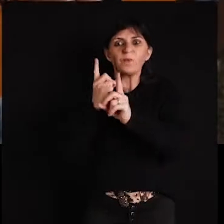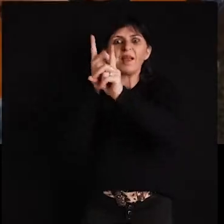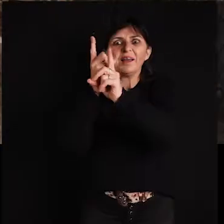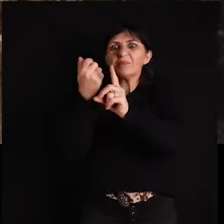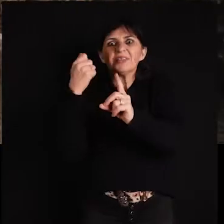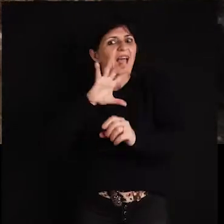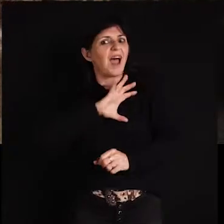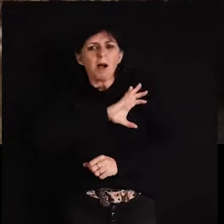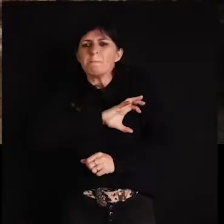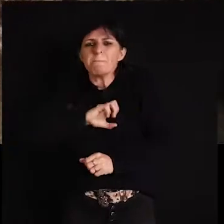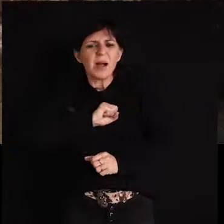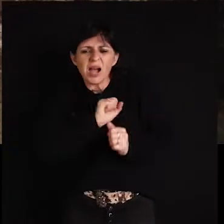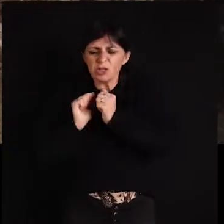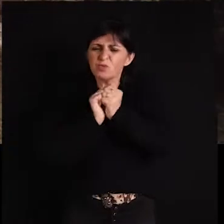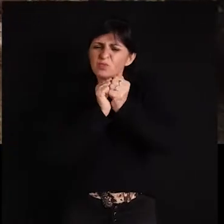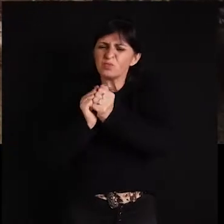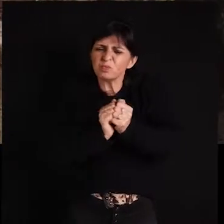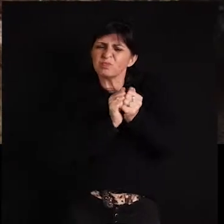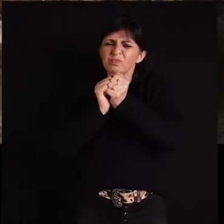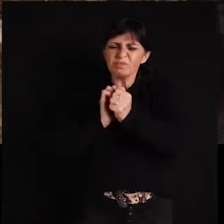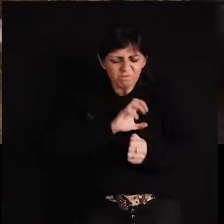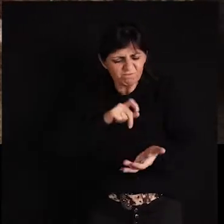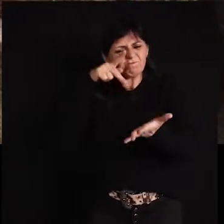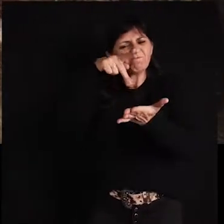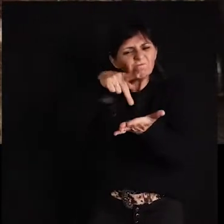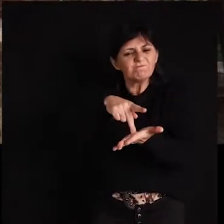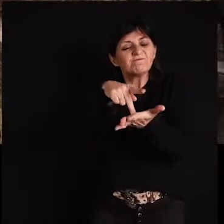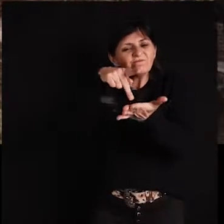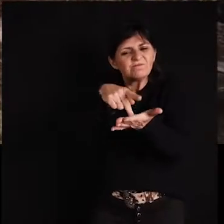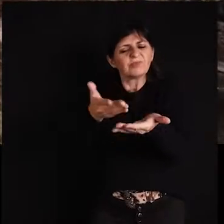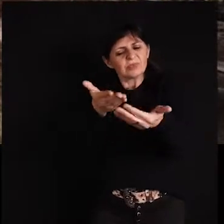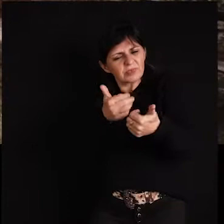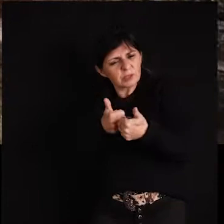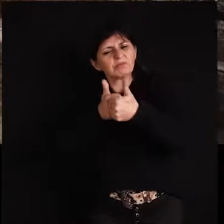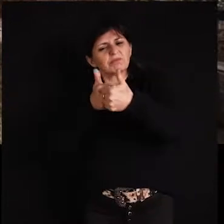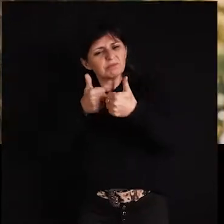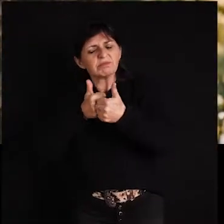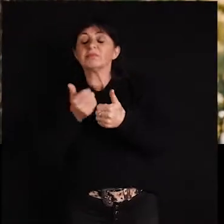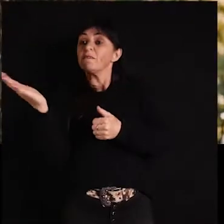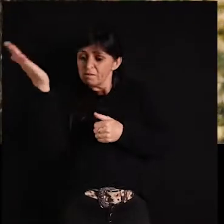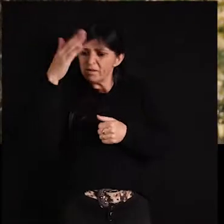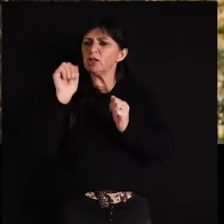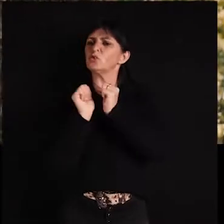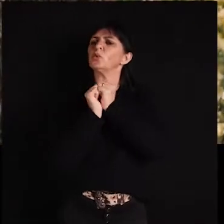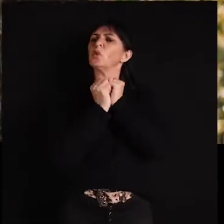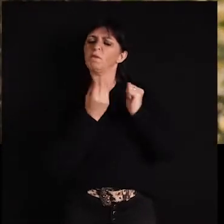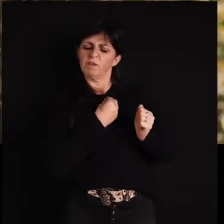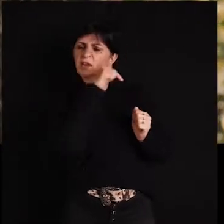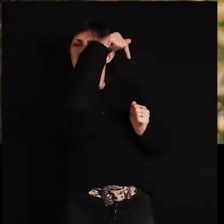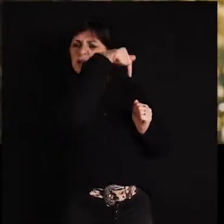Quando se ama alguém assim de verdade, ou trago ela comigo morar